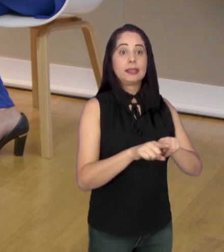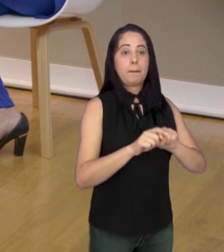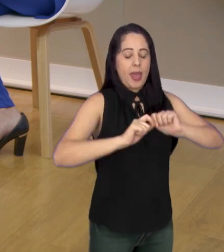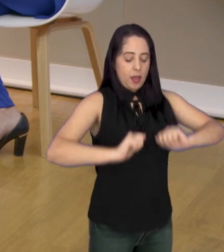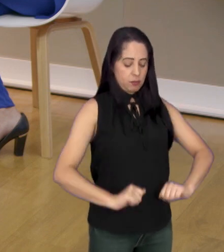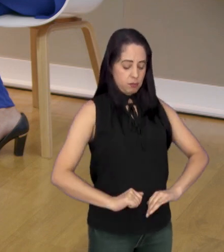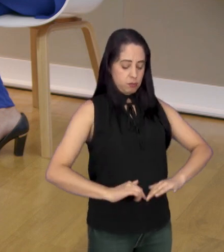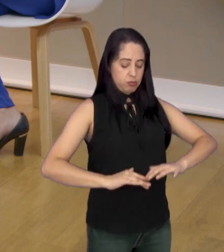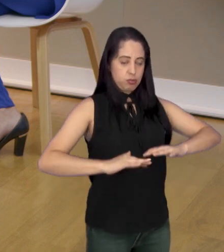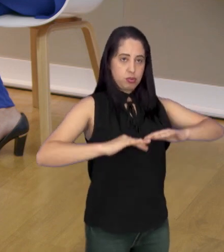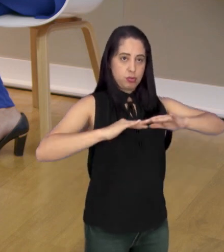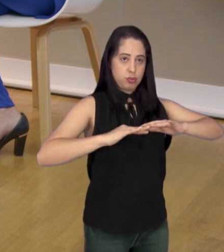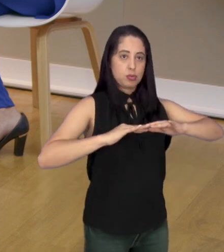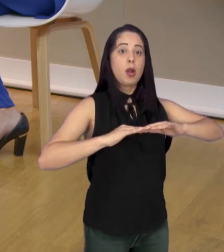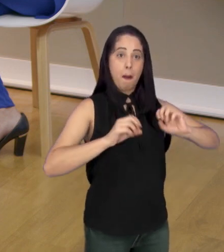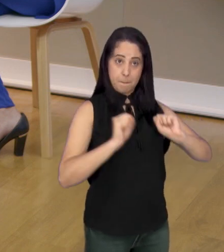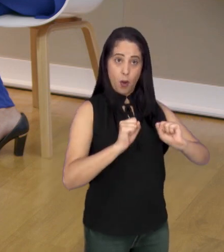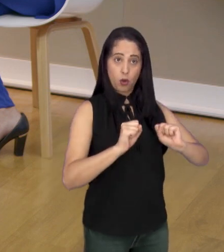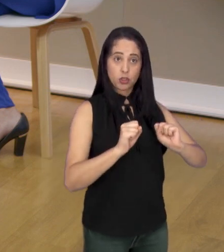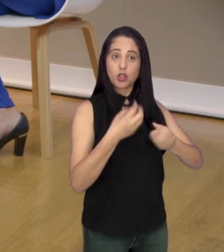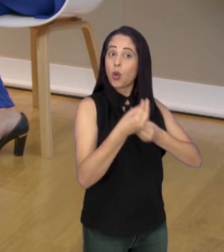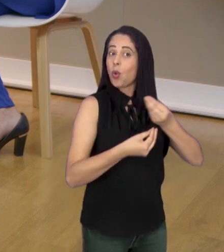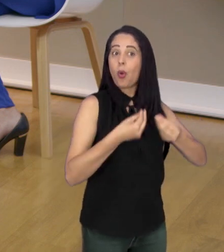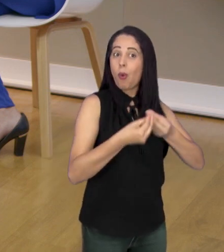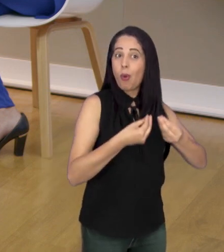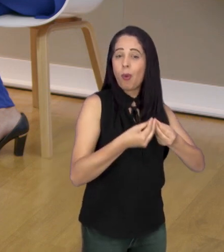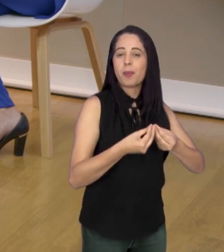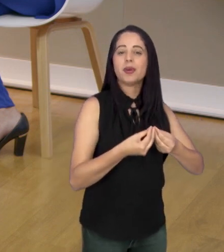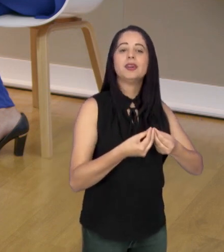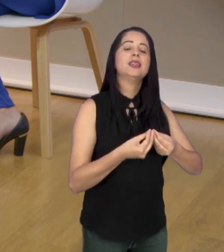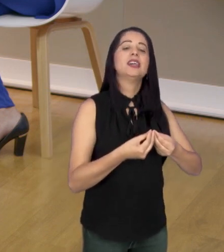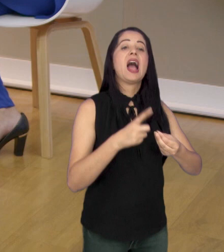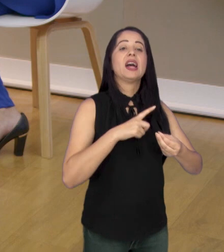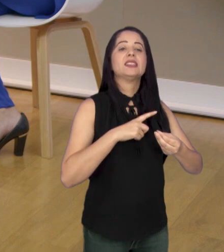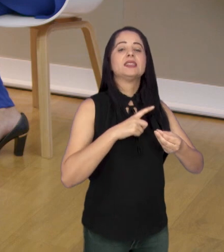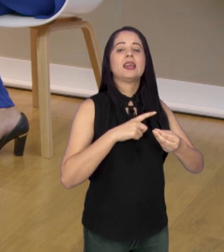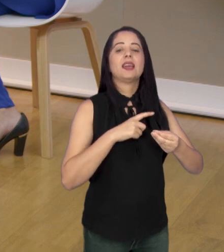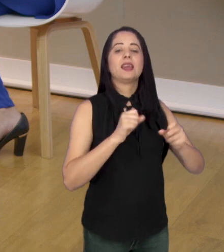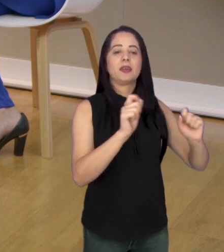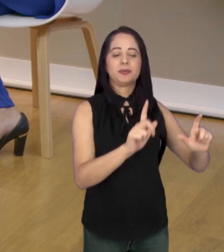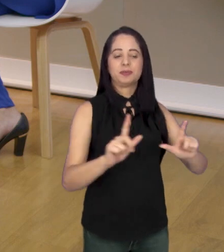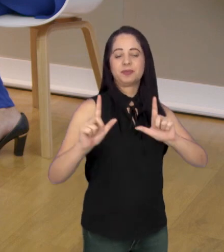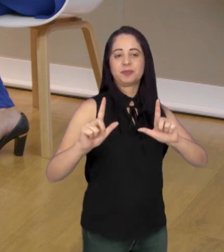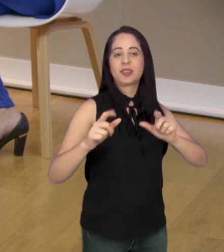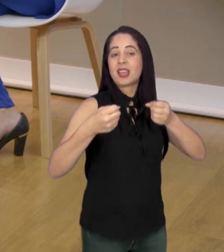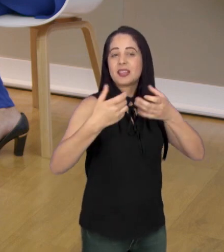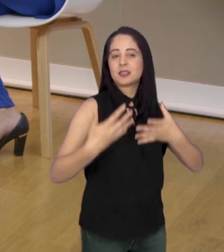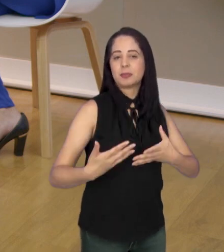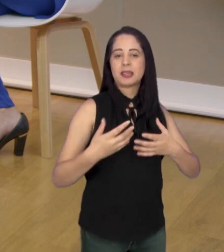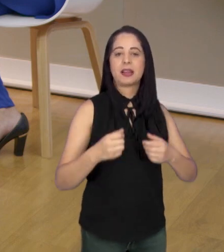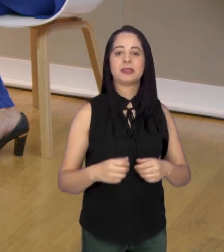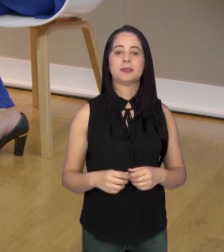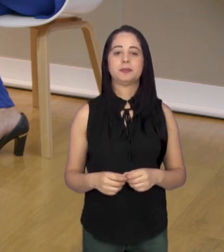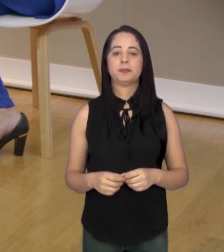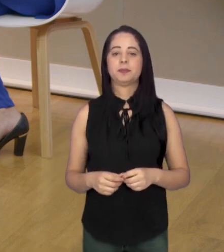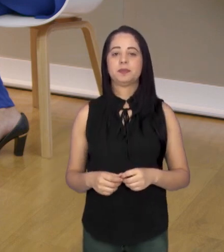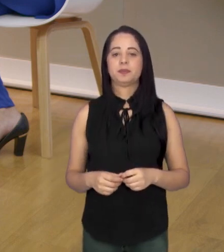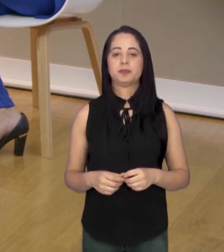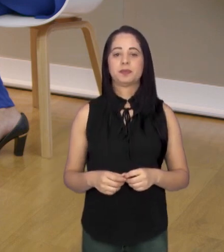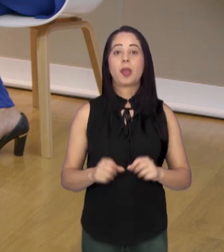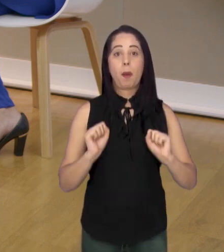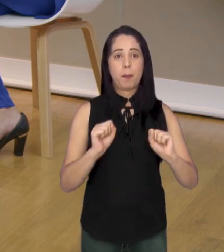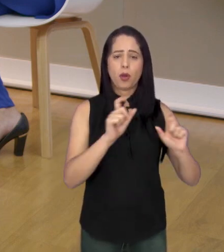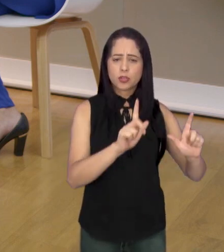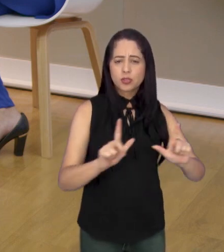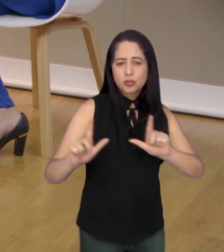em alta também é possível, né, Gabi? Sim, com Nós certeza. temos alguns quadros aqui, são algumas telinhas, que vai falar justamente sobre isso.